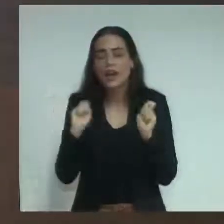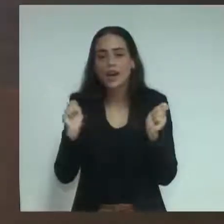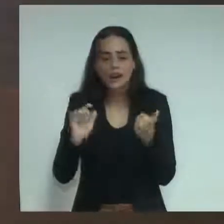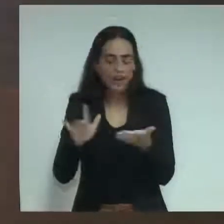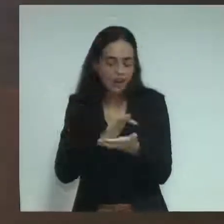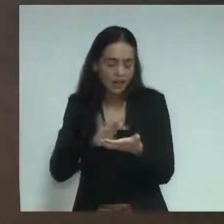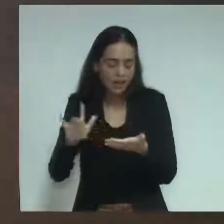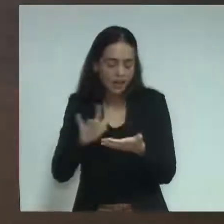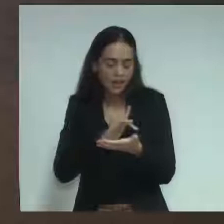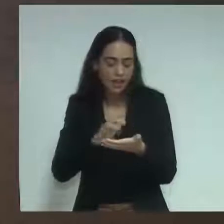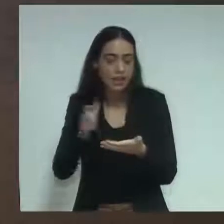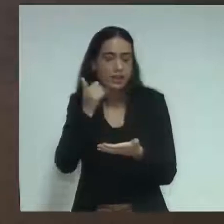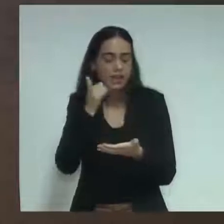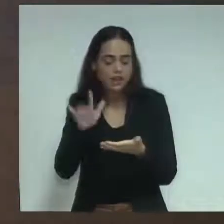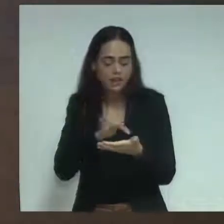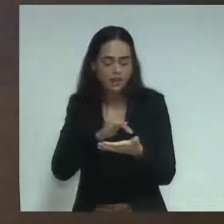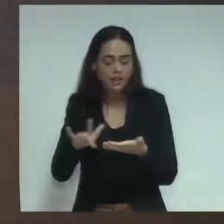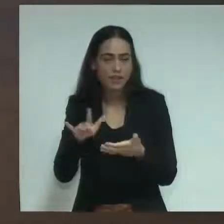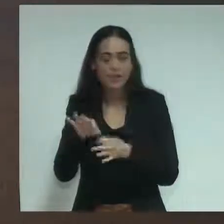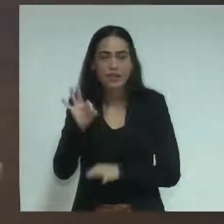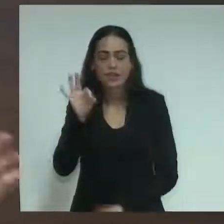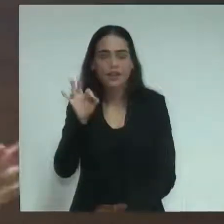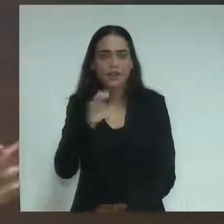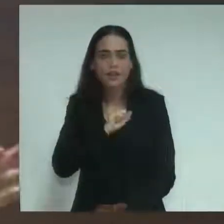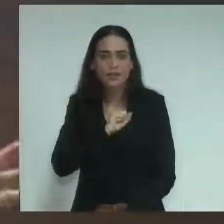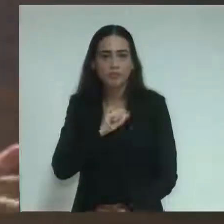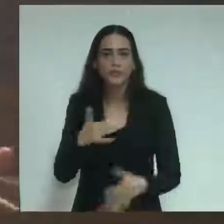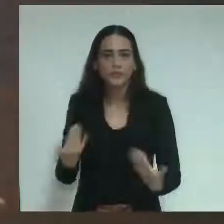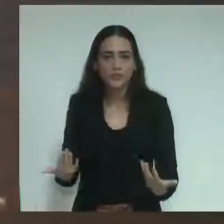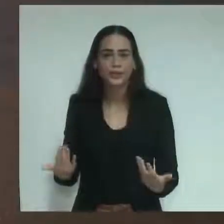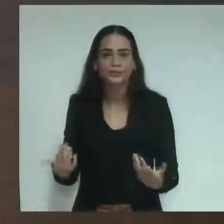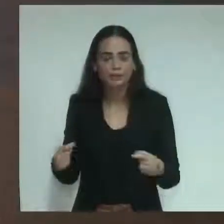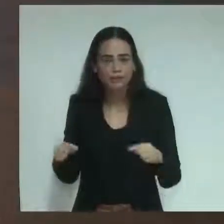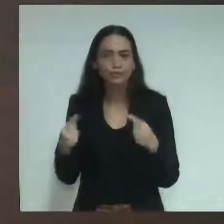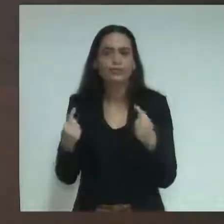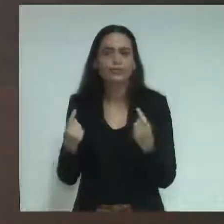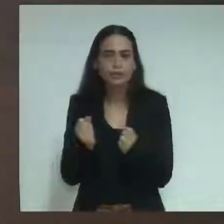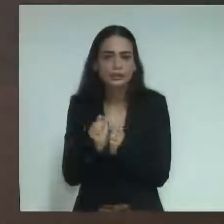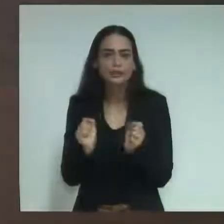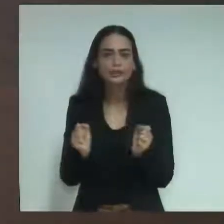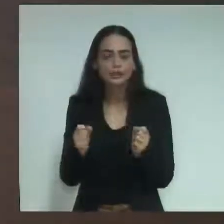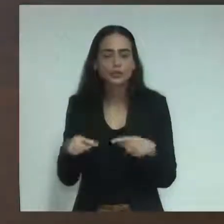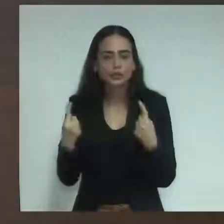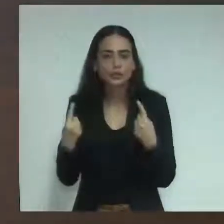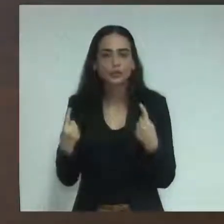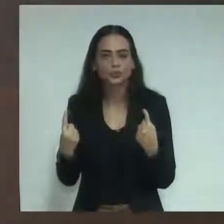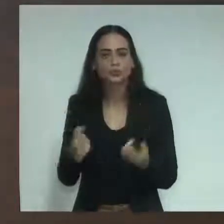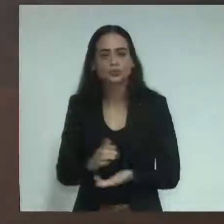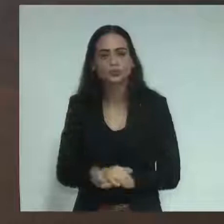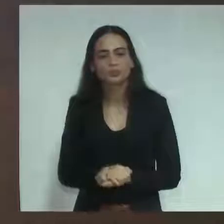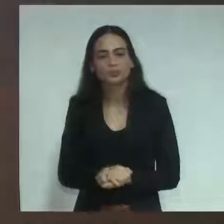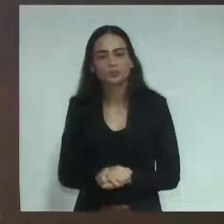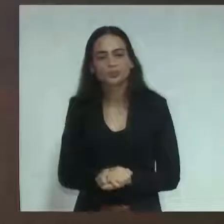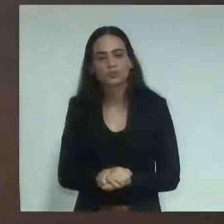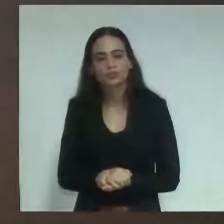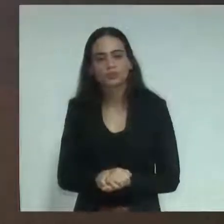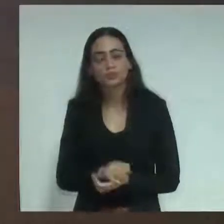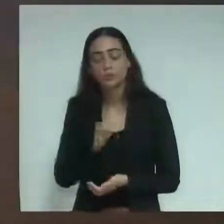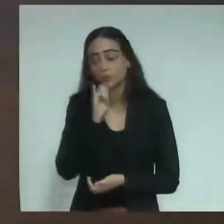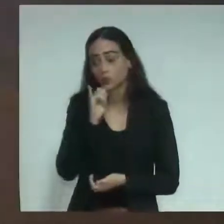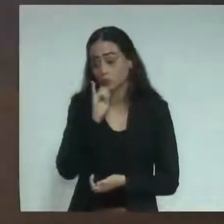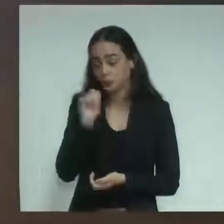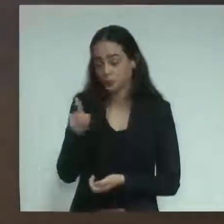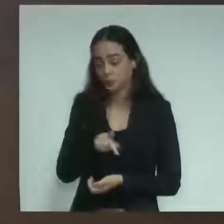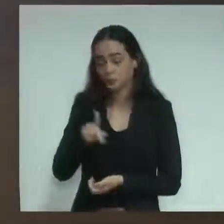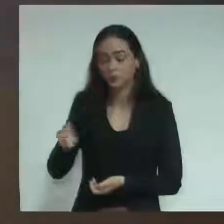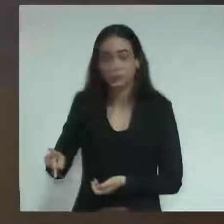tem um desafio aí, né? Para a gente vencer. Só tem uma saída. Ou nós nos tornamos, de repente, smart teachers, ou